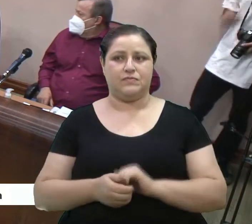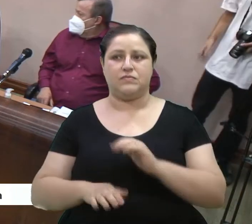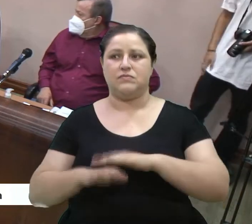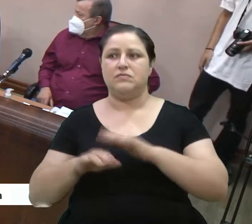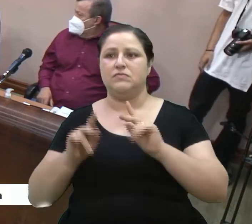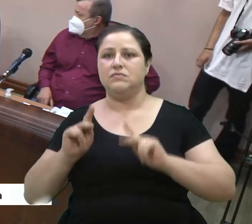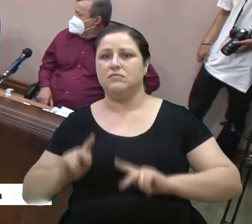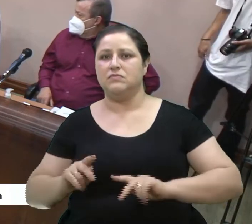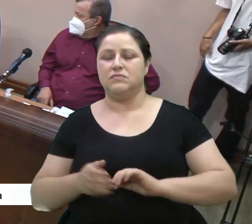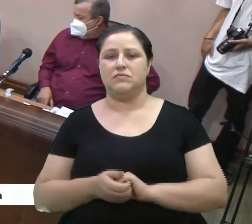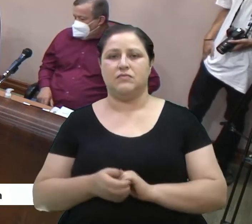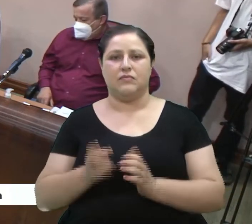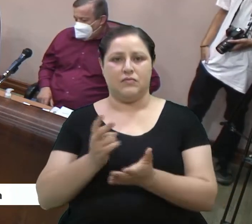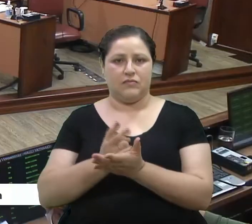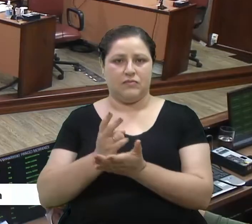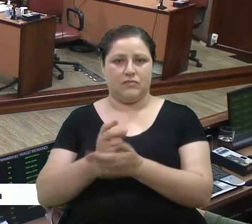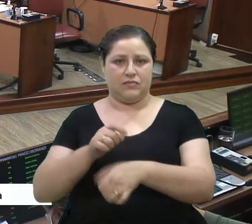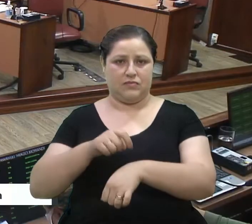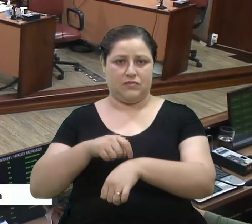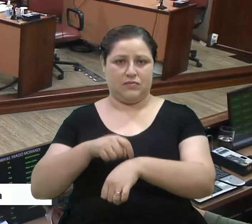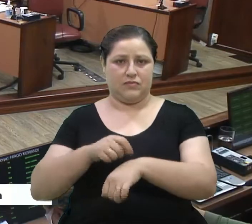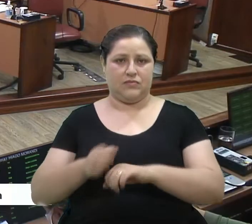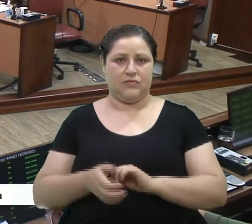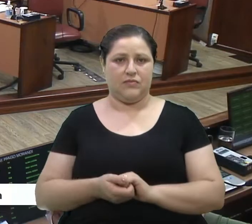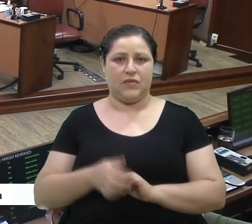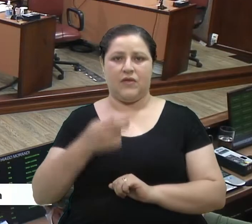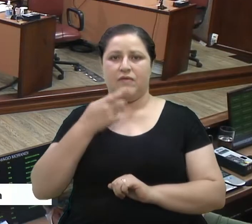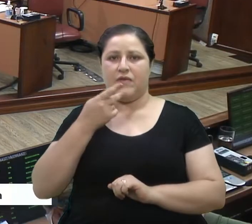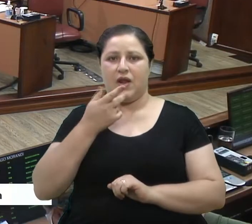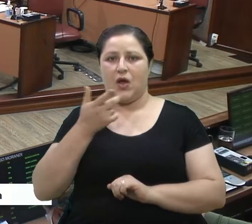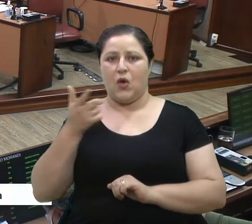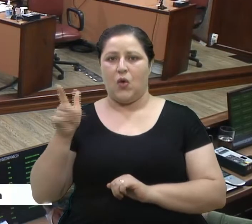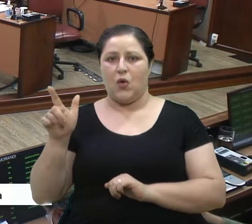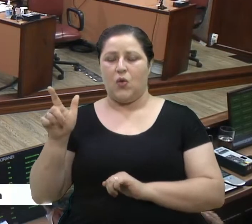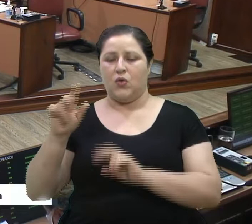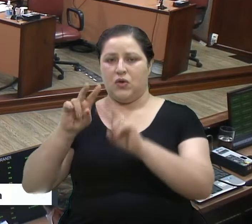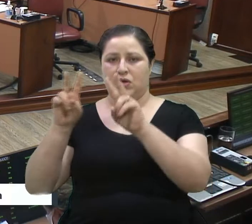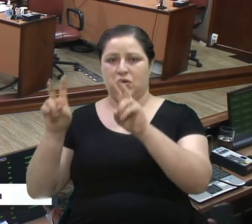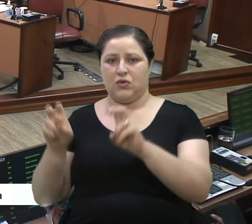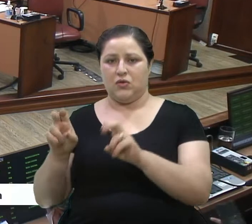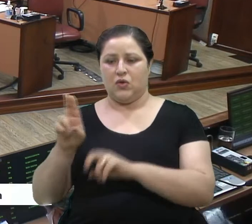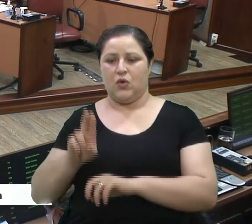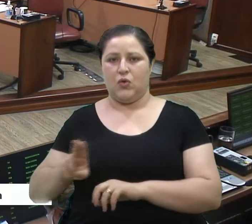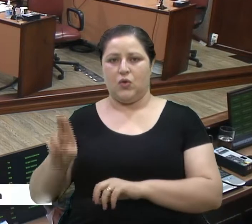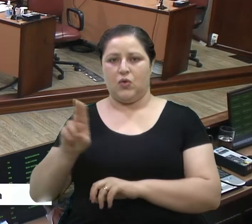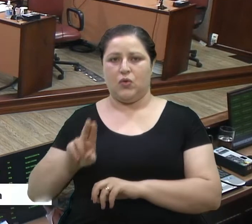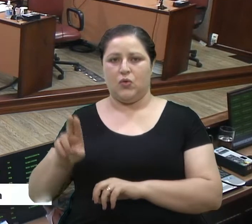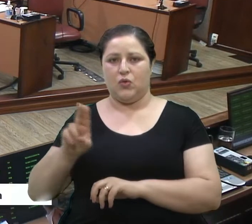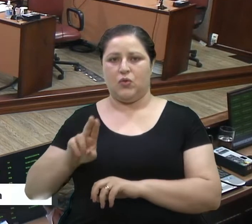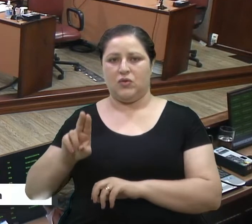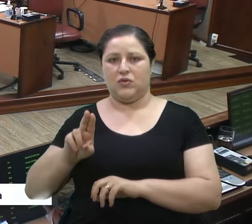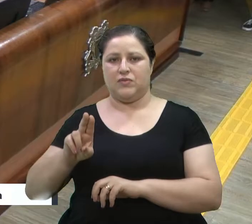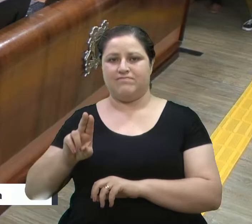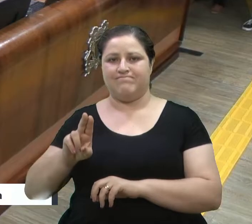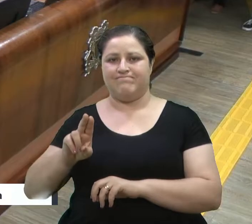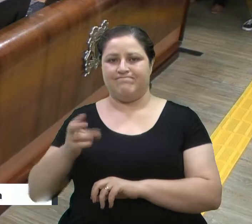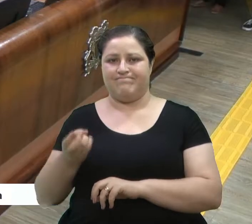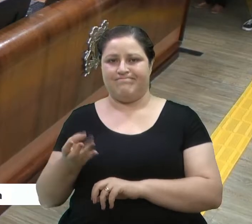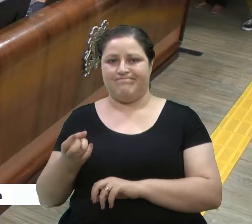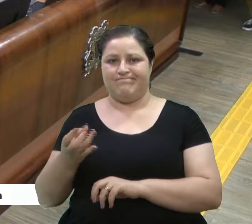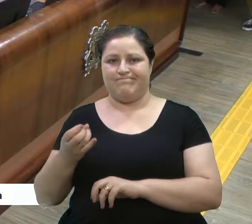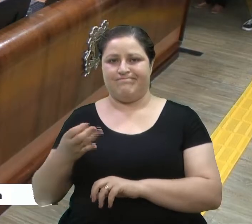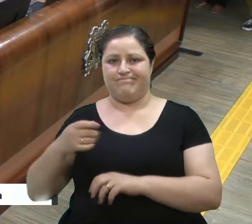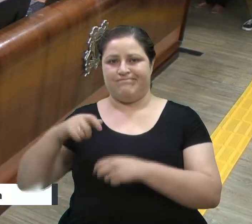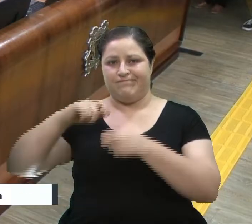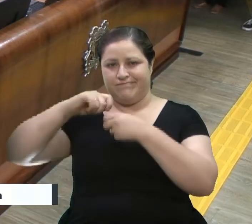Só continuando o tempo, então, para falar de um outro assunto, que é o uso do crack aí na cidade, que está